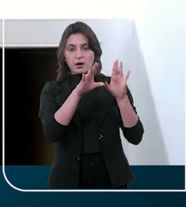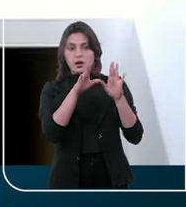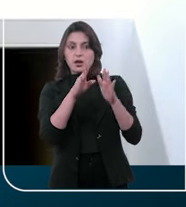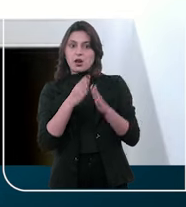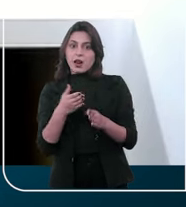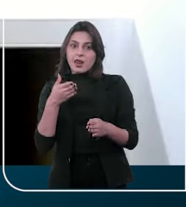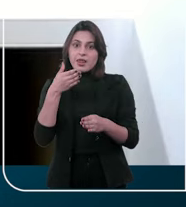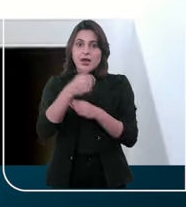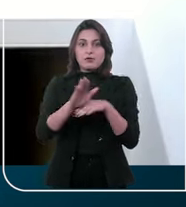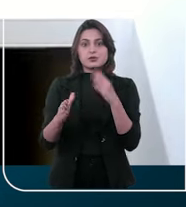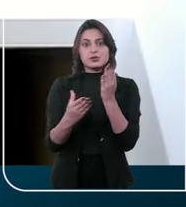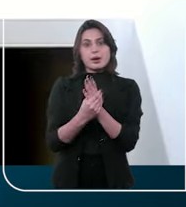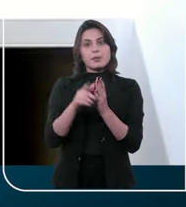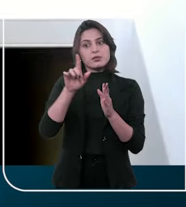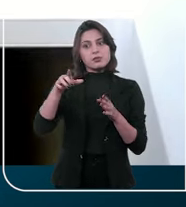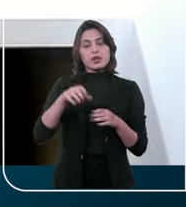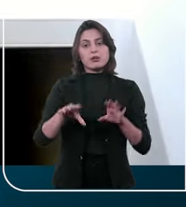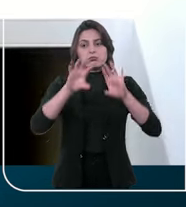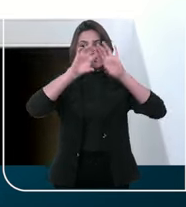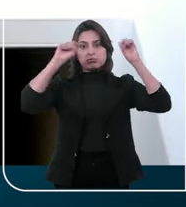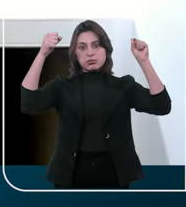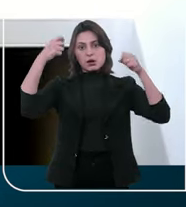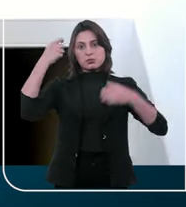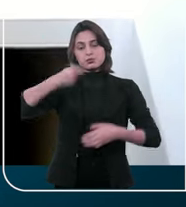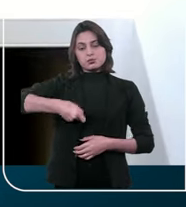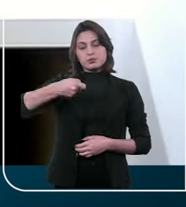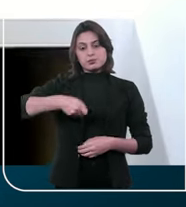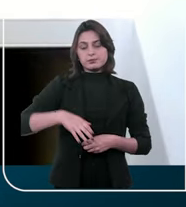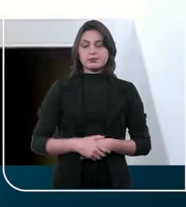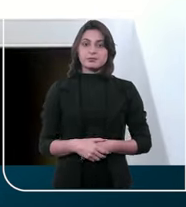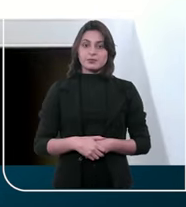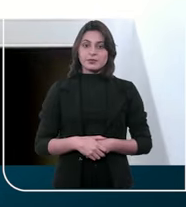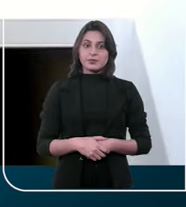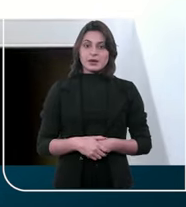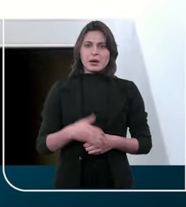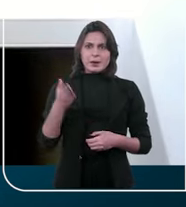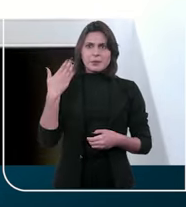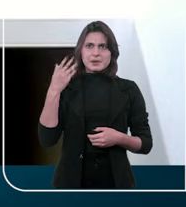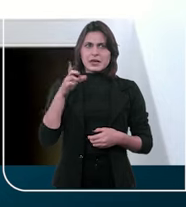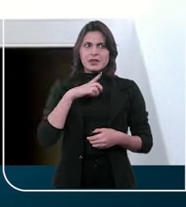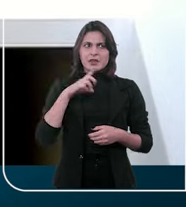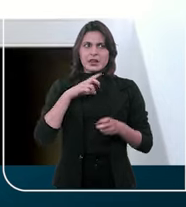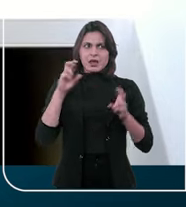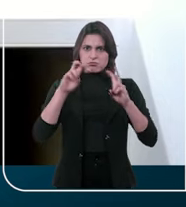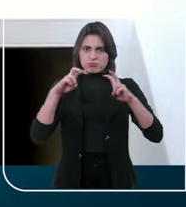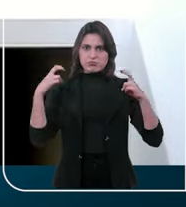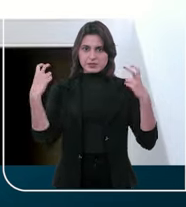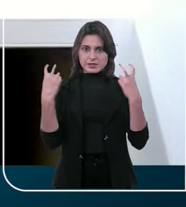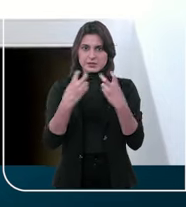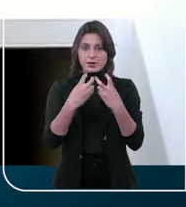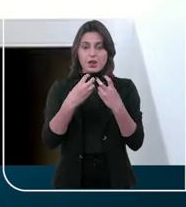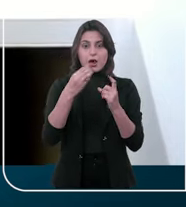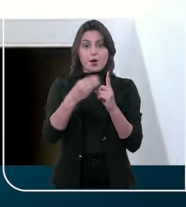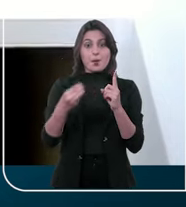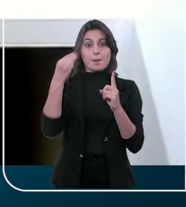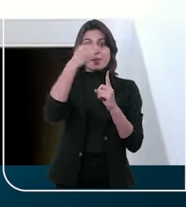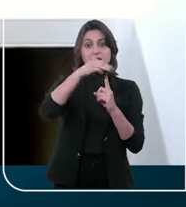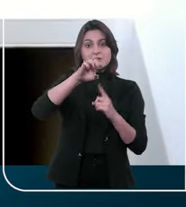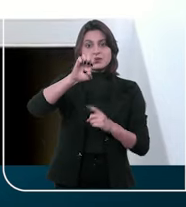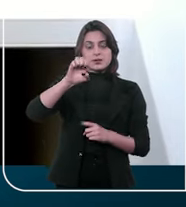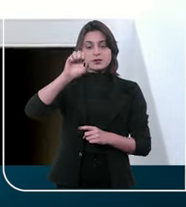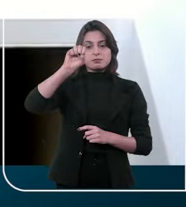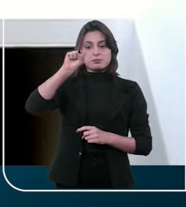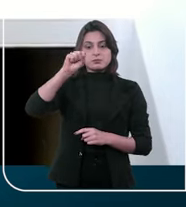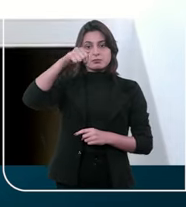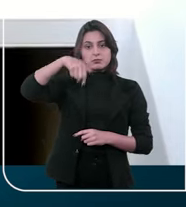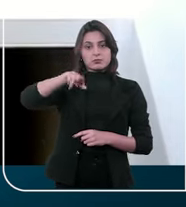Inclusive, recentemente, em uma sessão, o ministro Schietti pediu a palavra para justamente se manifestar contrário a esse brocardo, que na verdade é